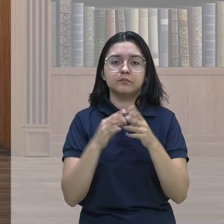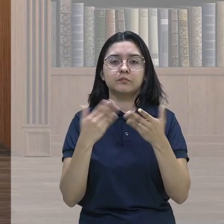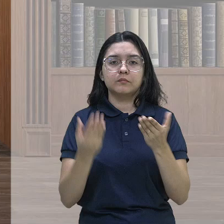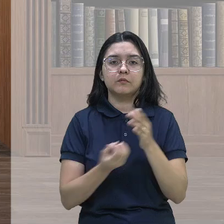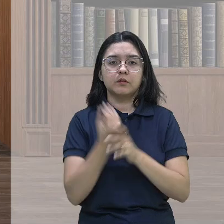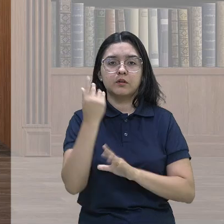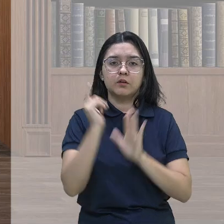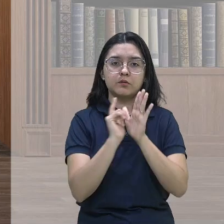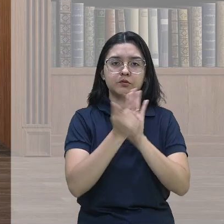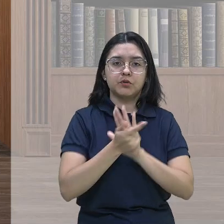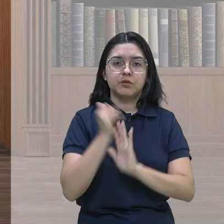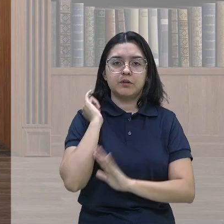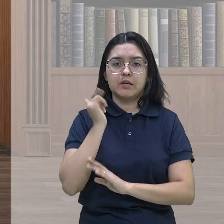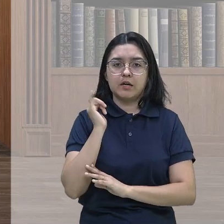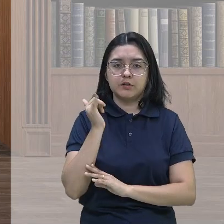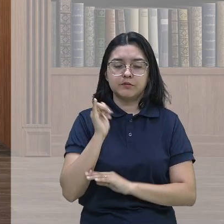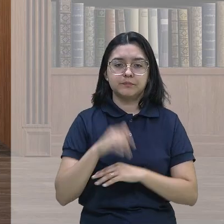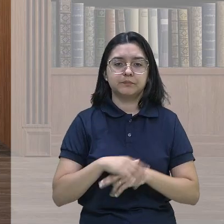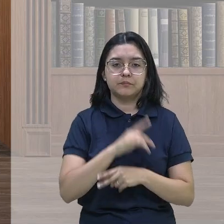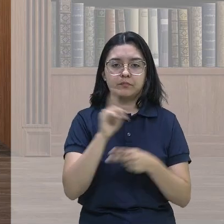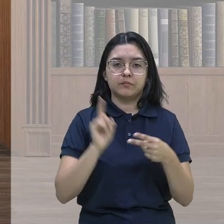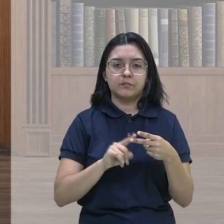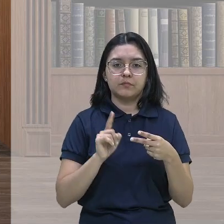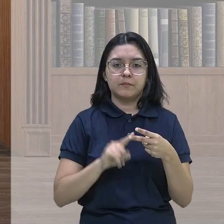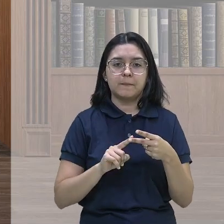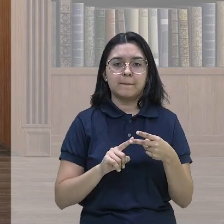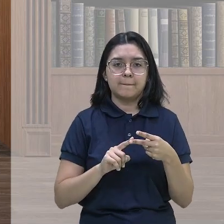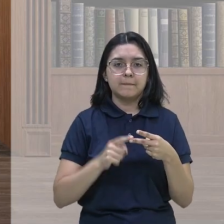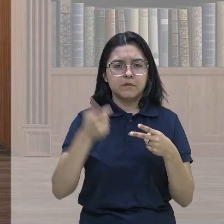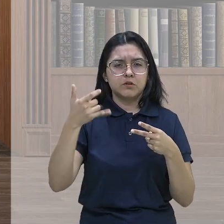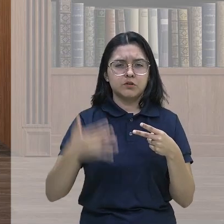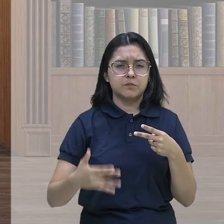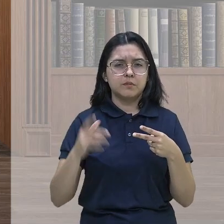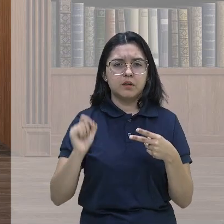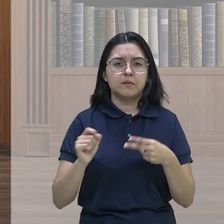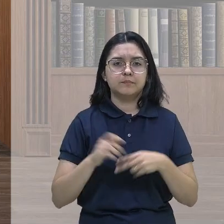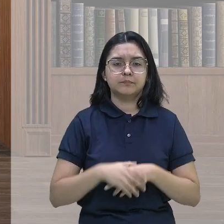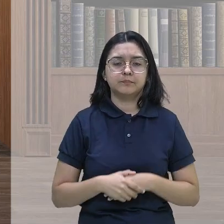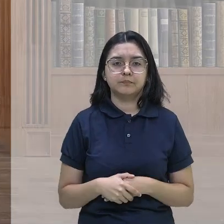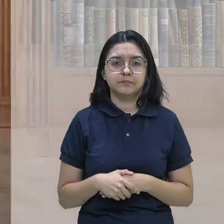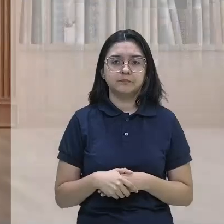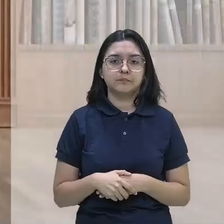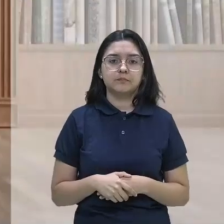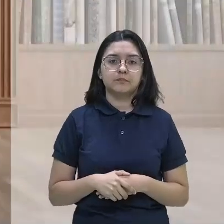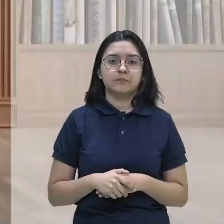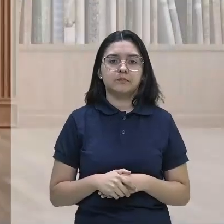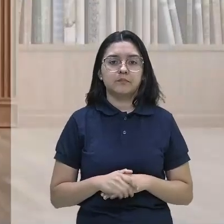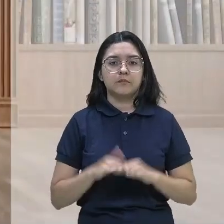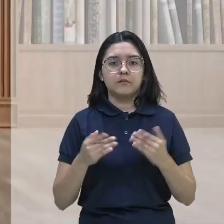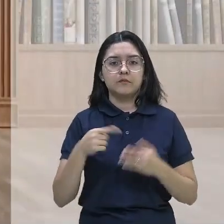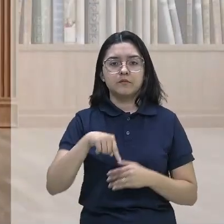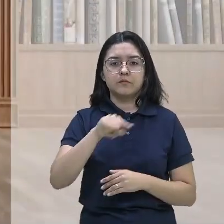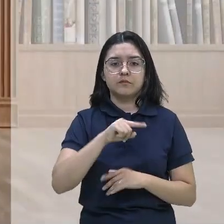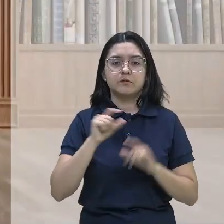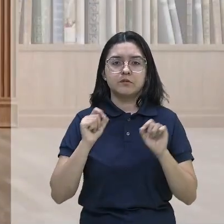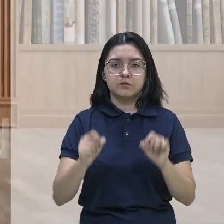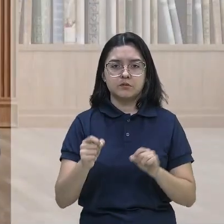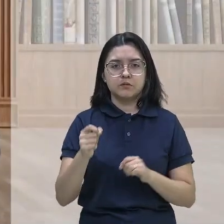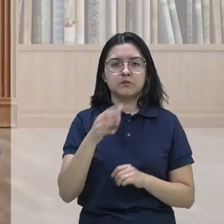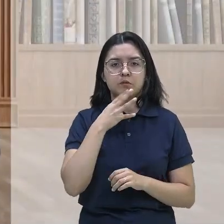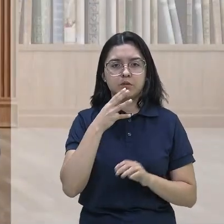gênero narrativo. Vamos ver agora o que o professor Denilson fala para a gente sobre o gênero narrativo. Você já ouviu falar em